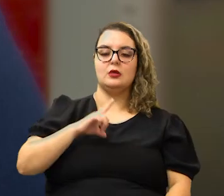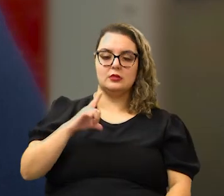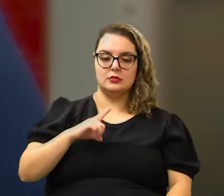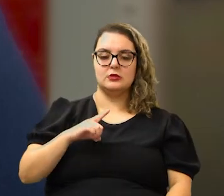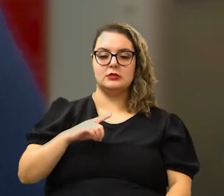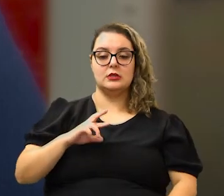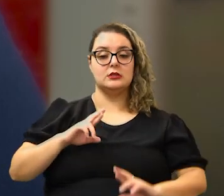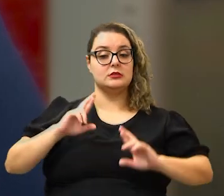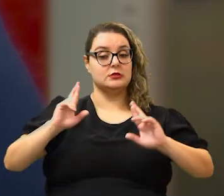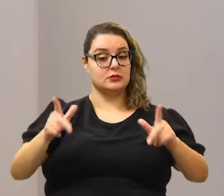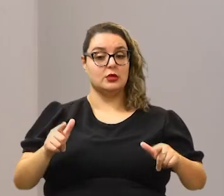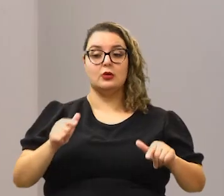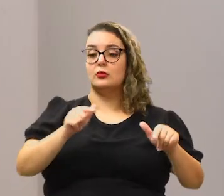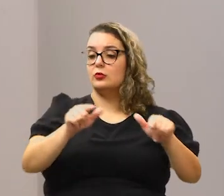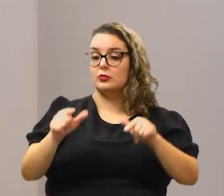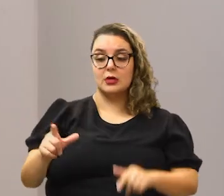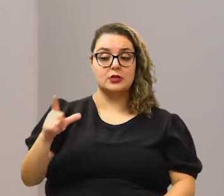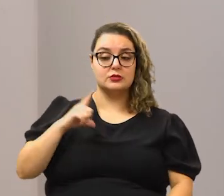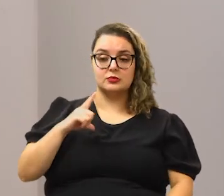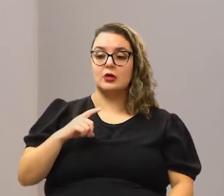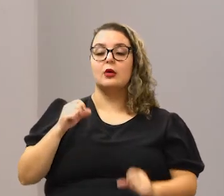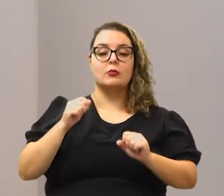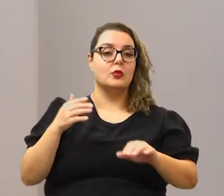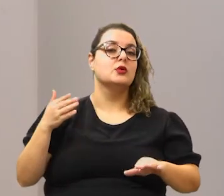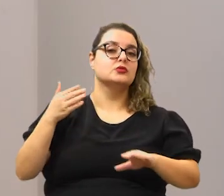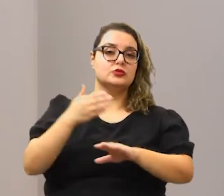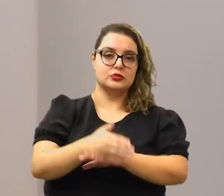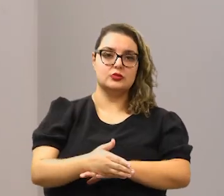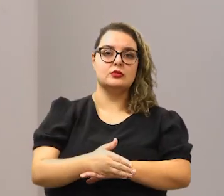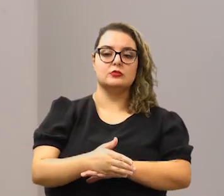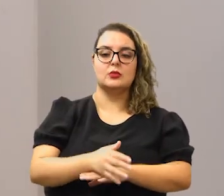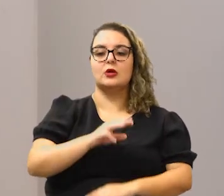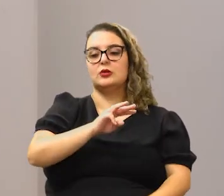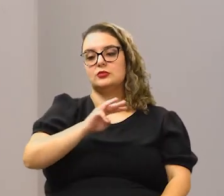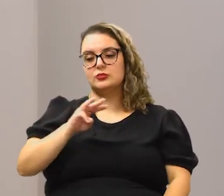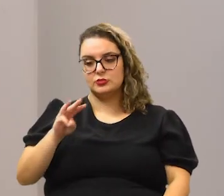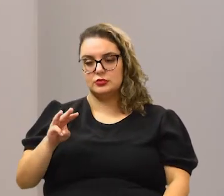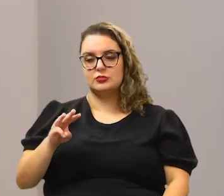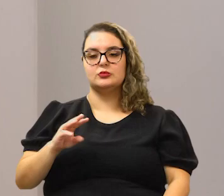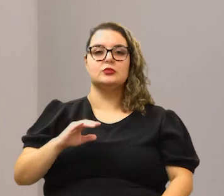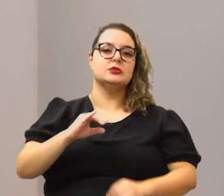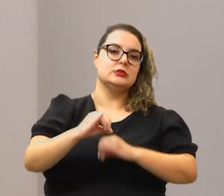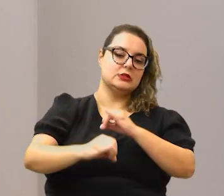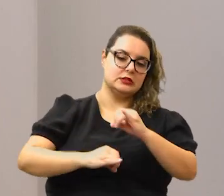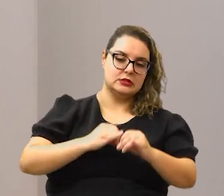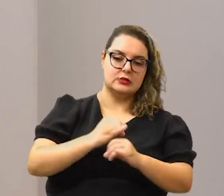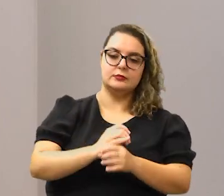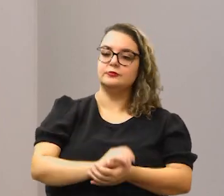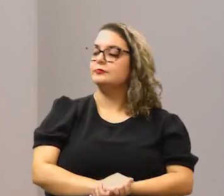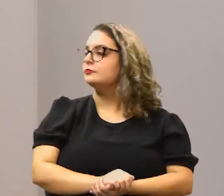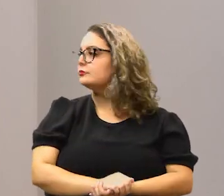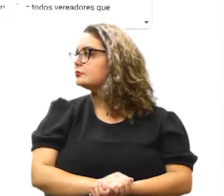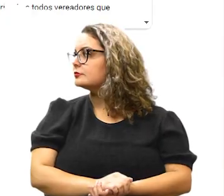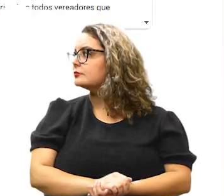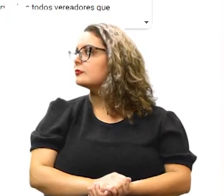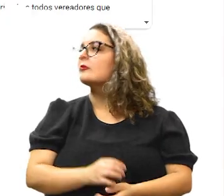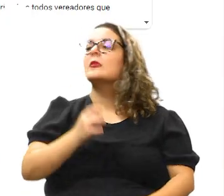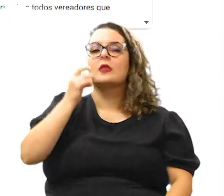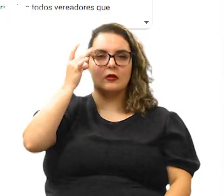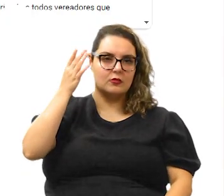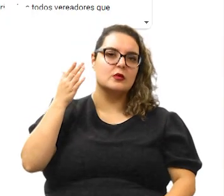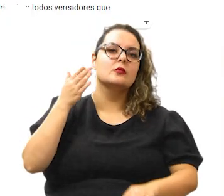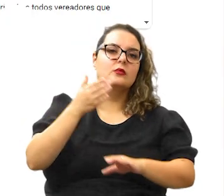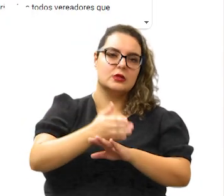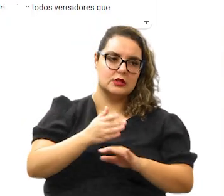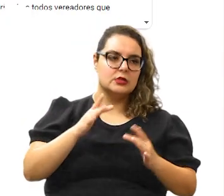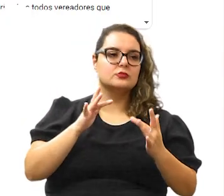site, através da internet. Facilita realmente o acesso, o contato, criar essa relação de proximidade. A pessoa